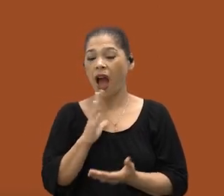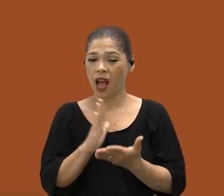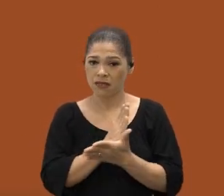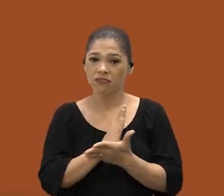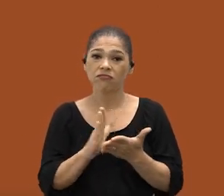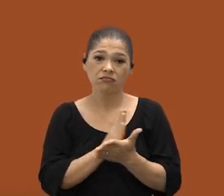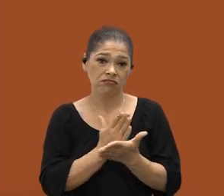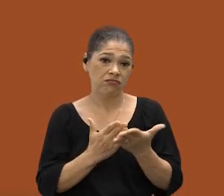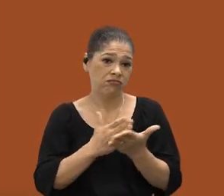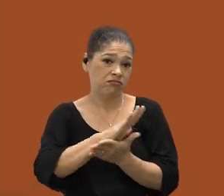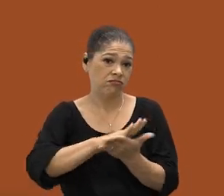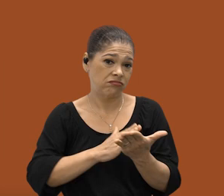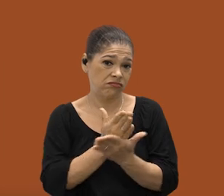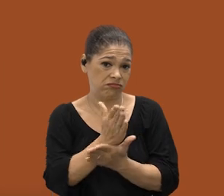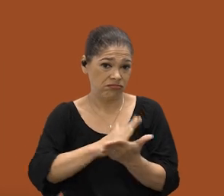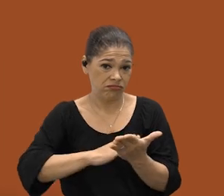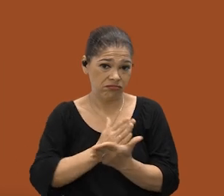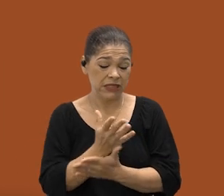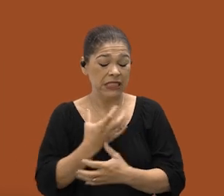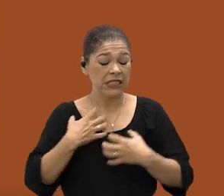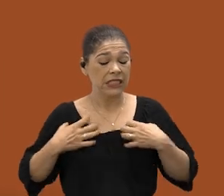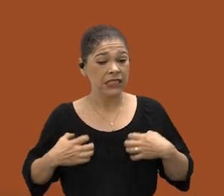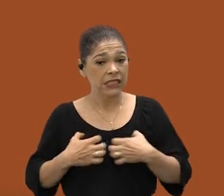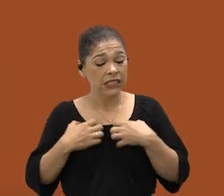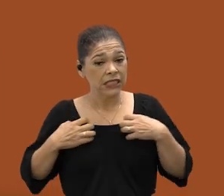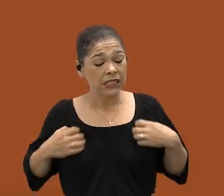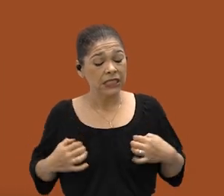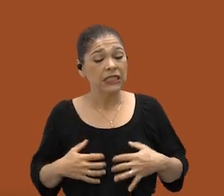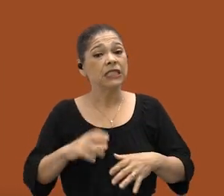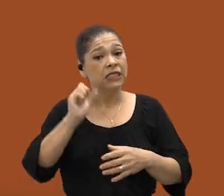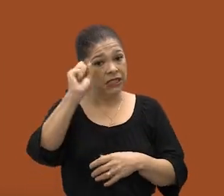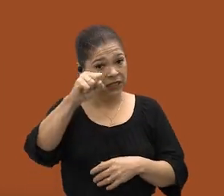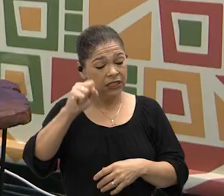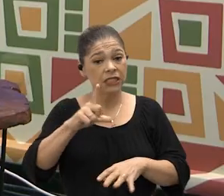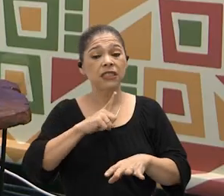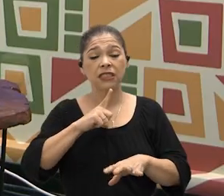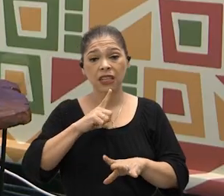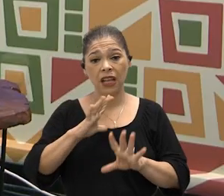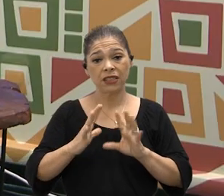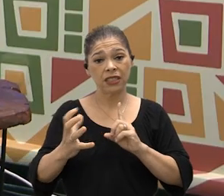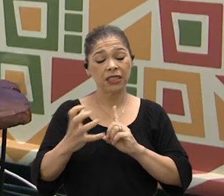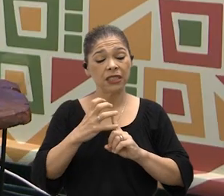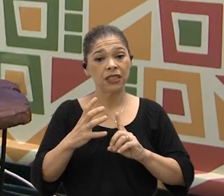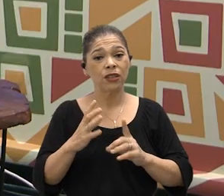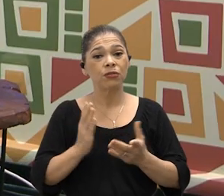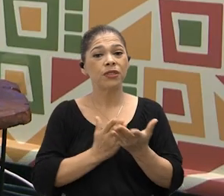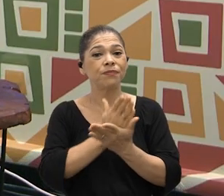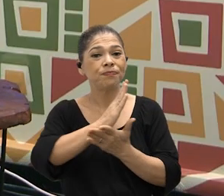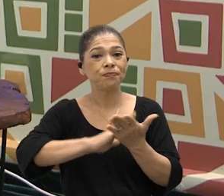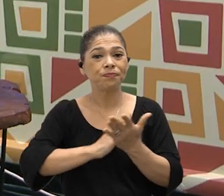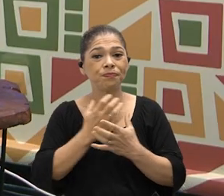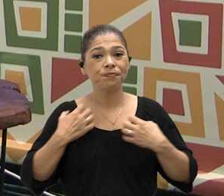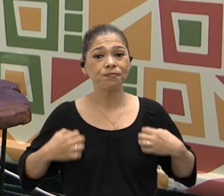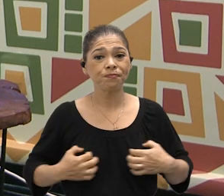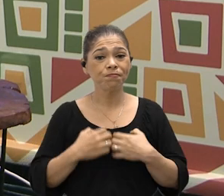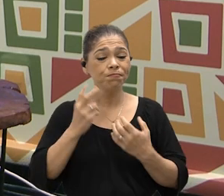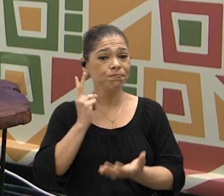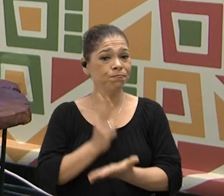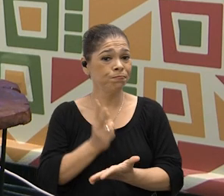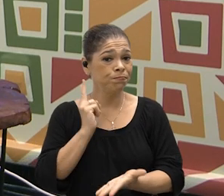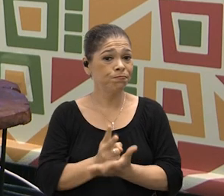incômodo várias vezes causa tensão inquietude uma das inquietodes